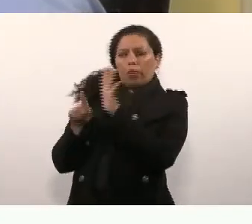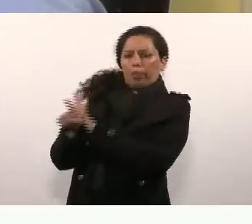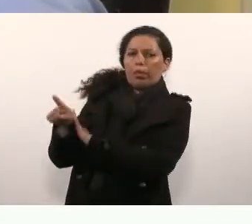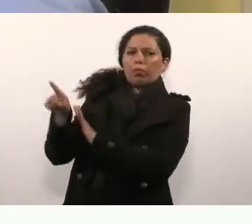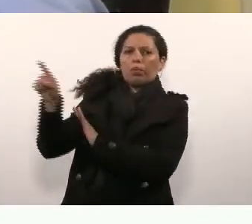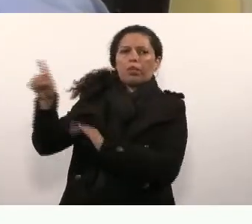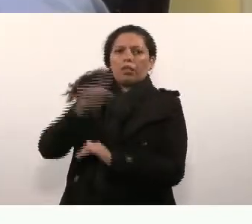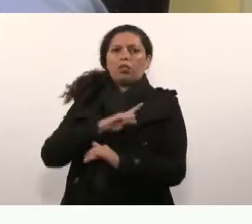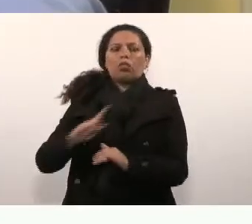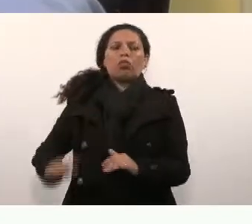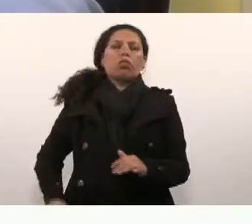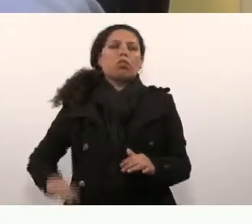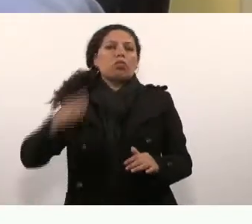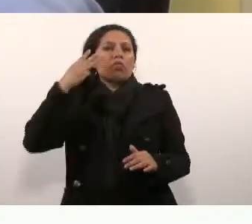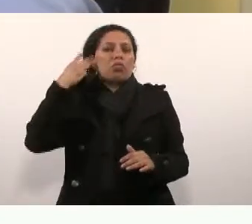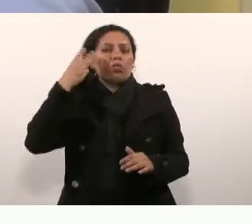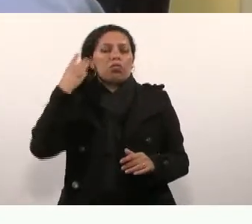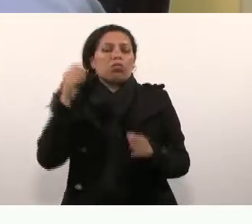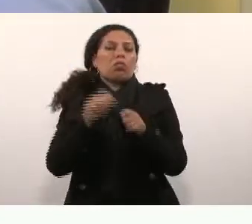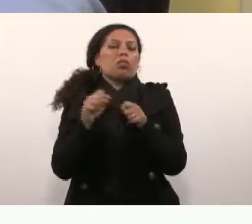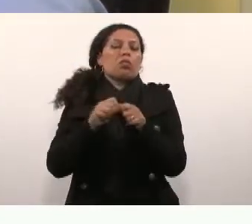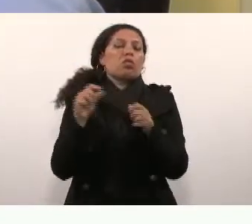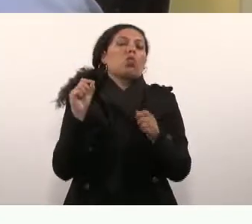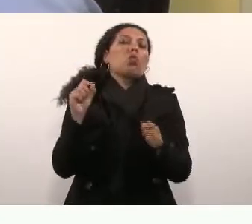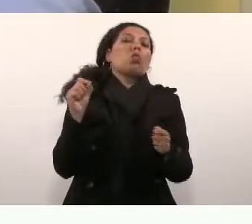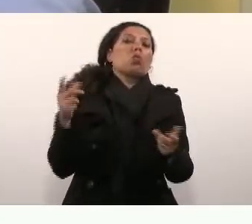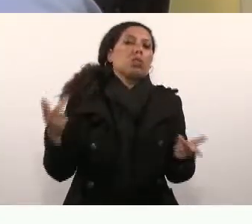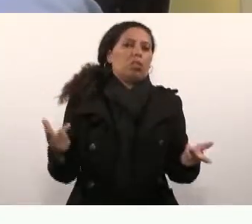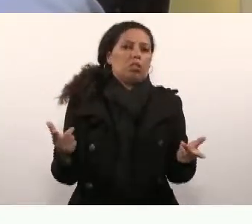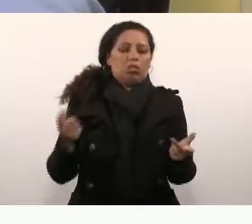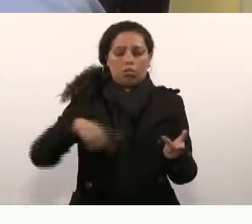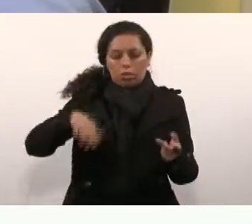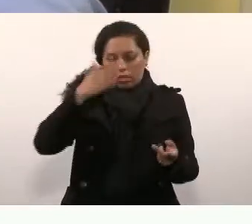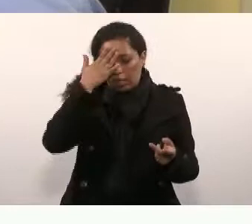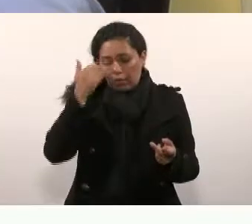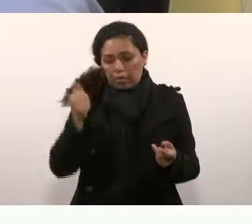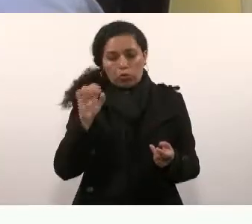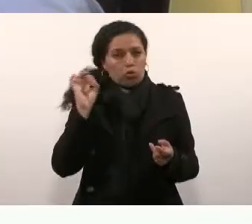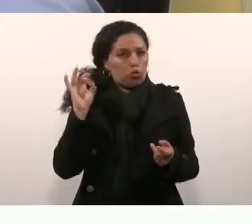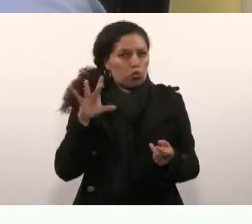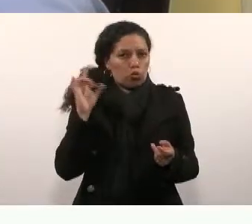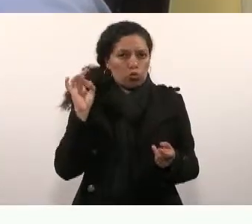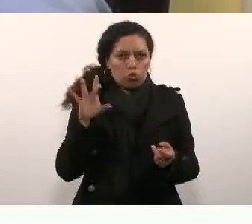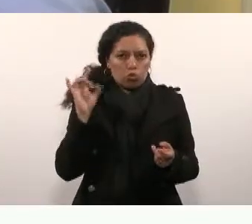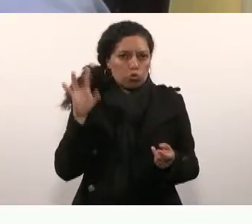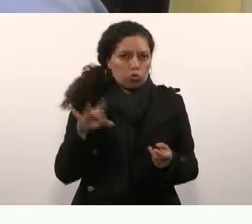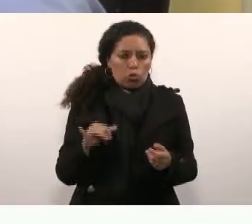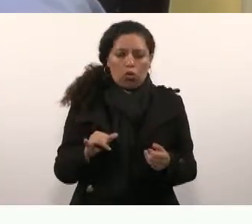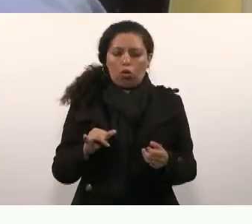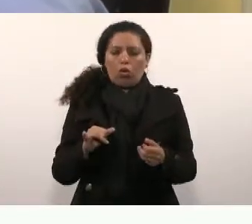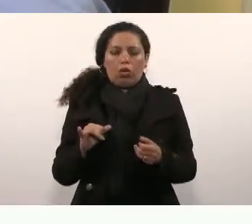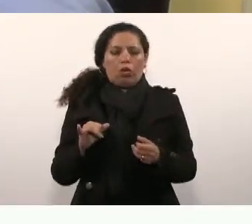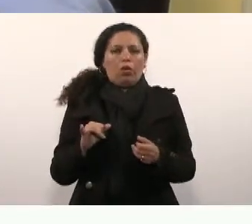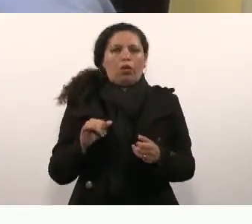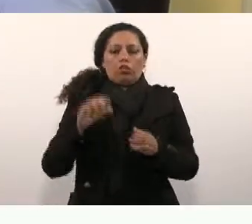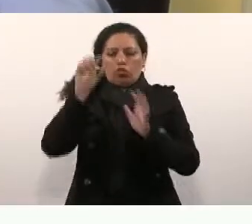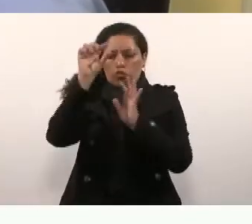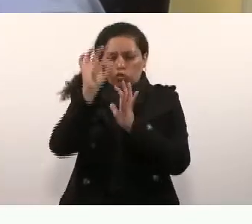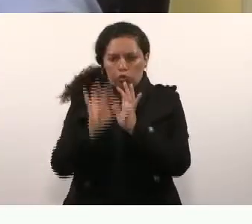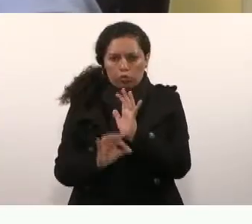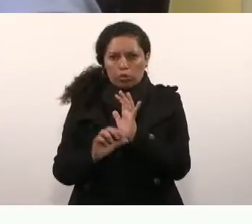isso fosse feito o quanto antes. A gente sabe que só isso por si só não vai salvar o aeroporto, não vai fazer com que o Rio de